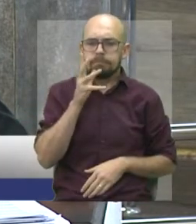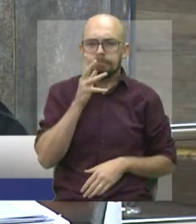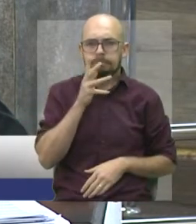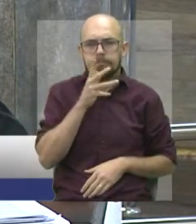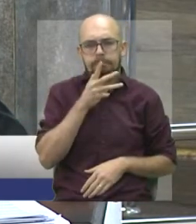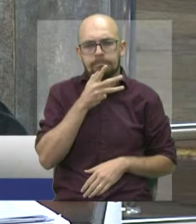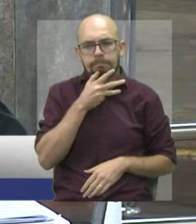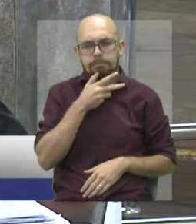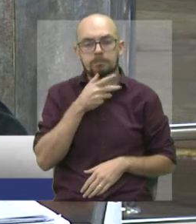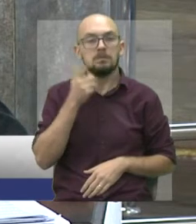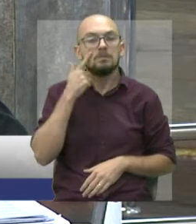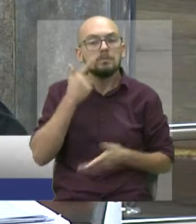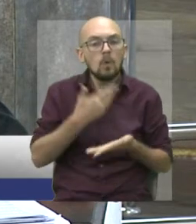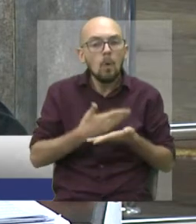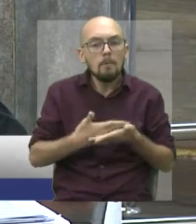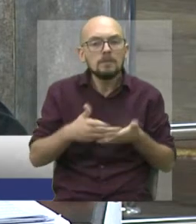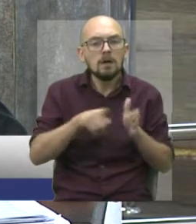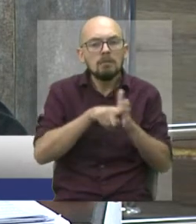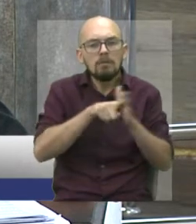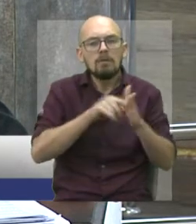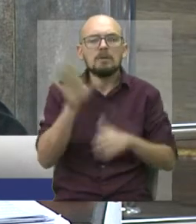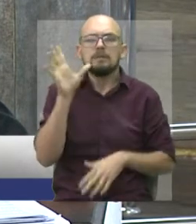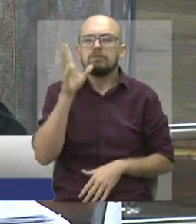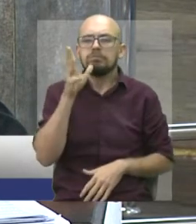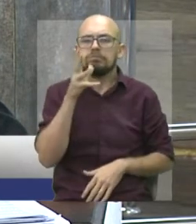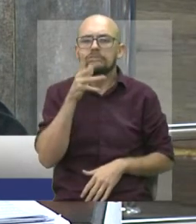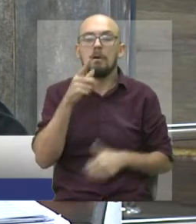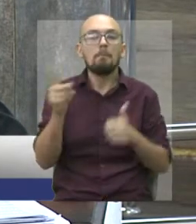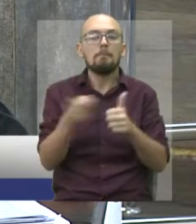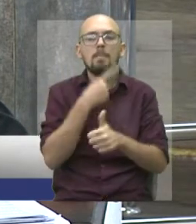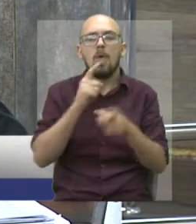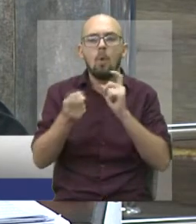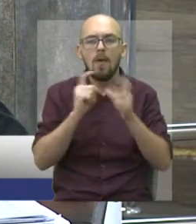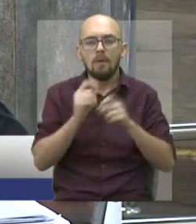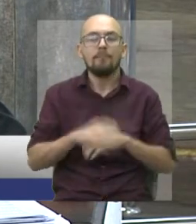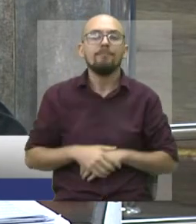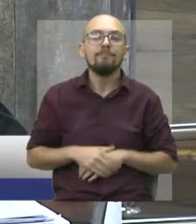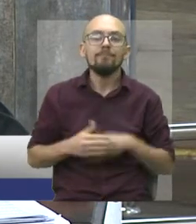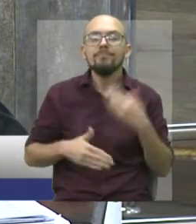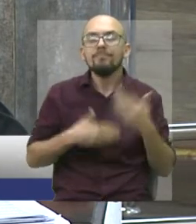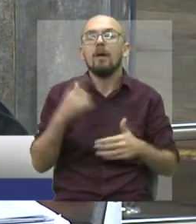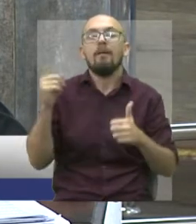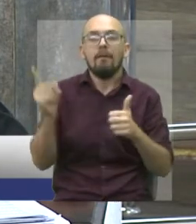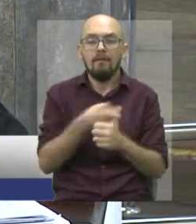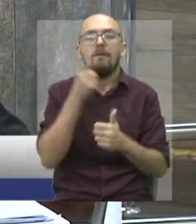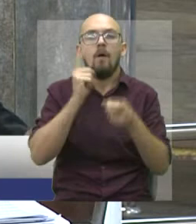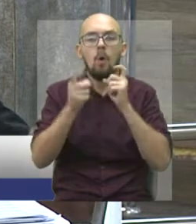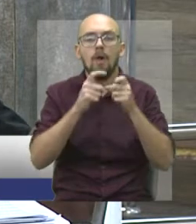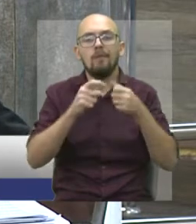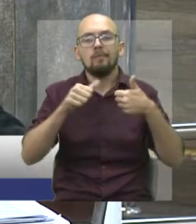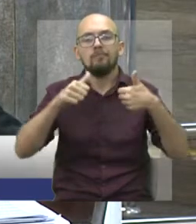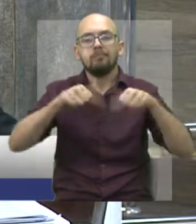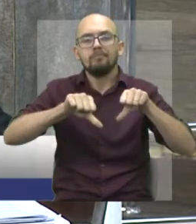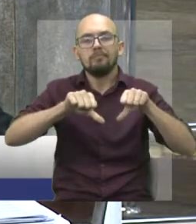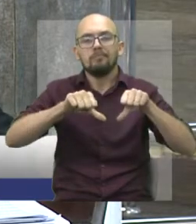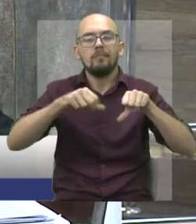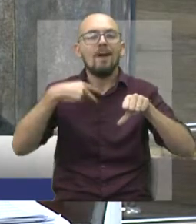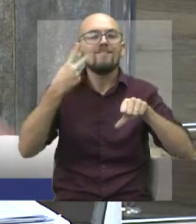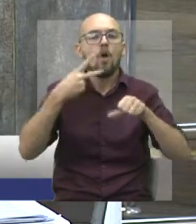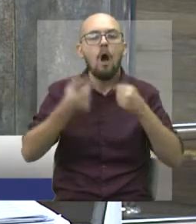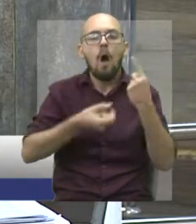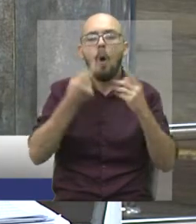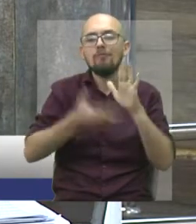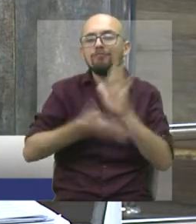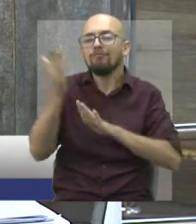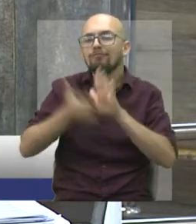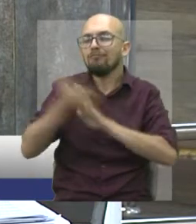para começar a investigação, para começar a primeira reunião, e na primeira reunião foi engavetado, alguns vereadores viajaram